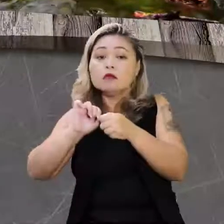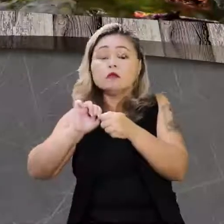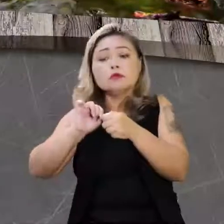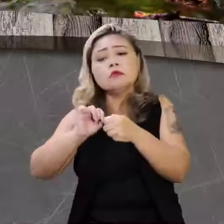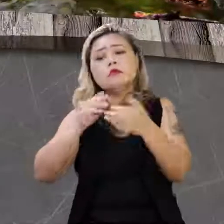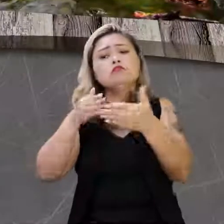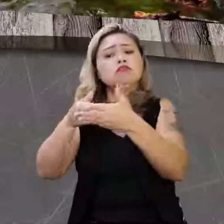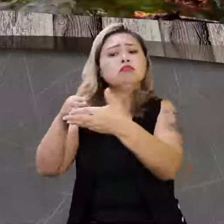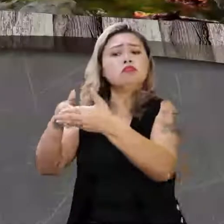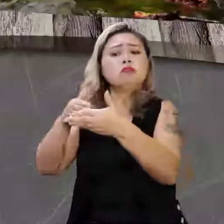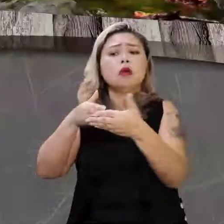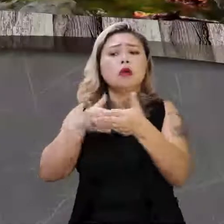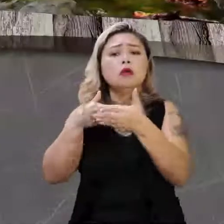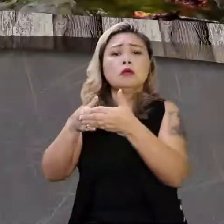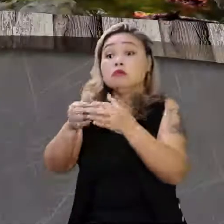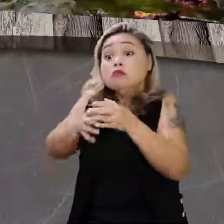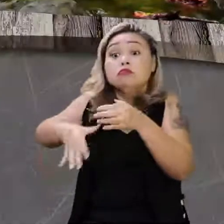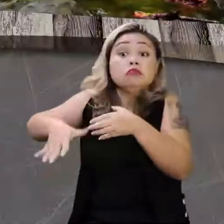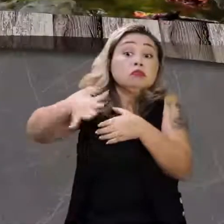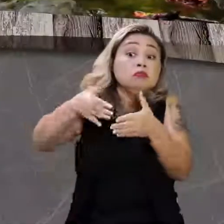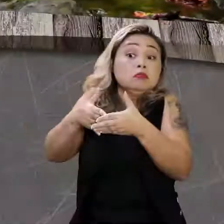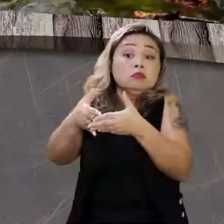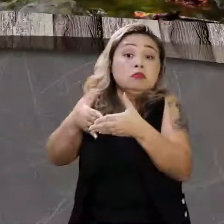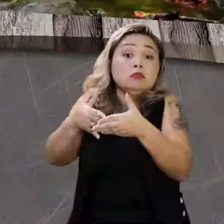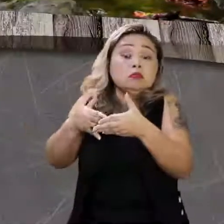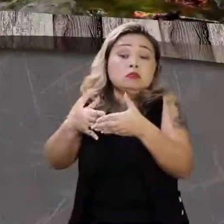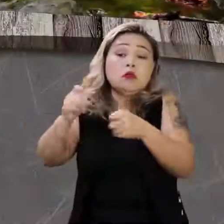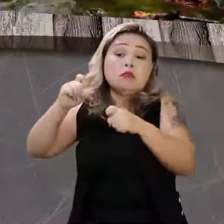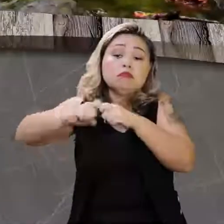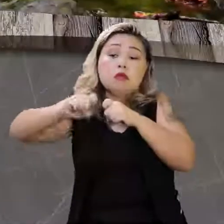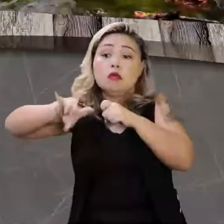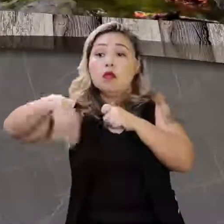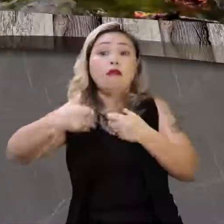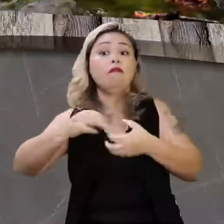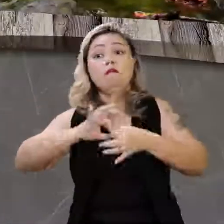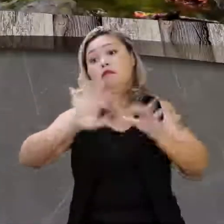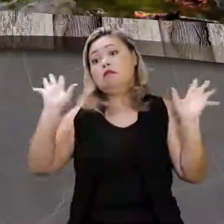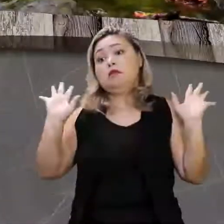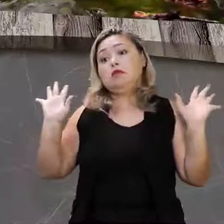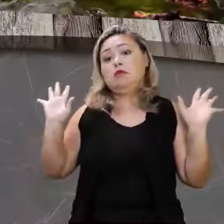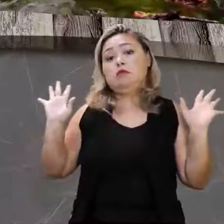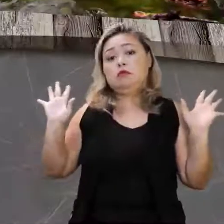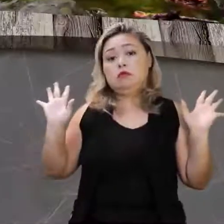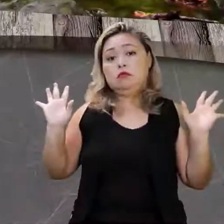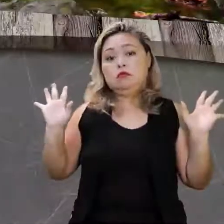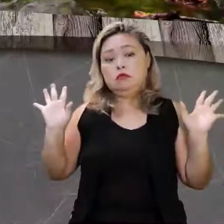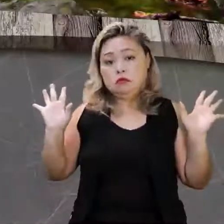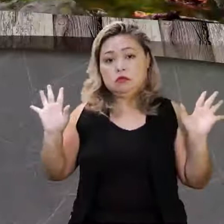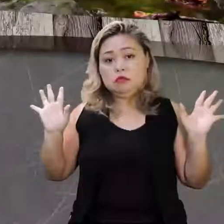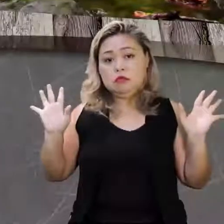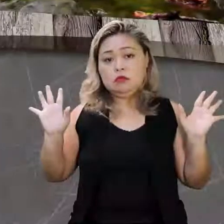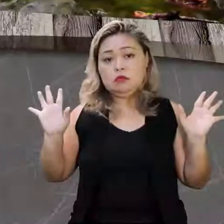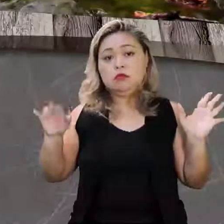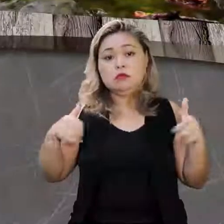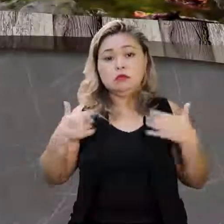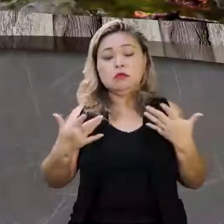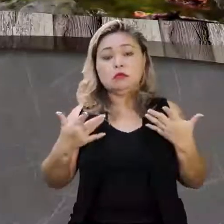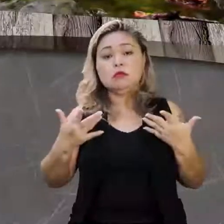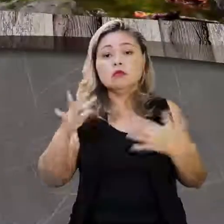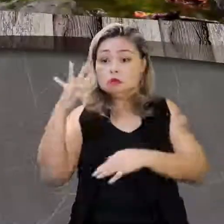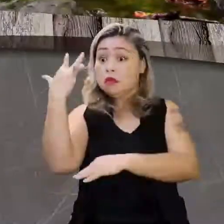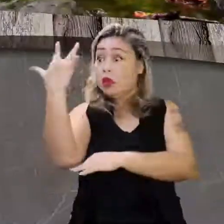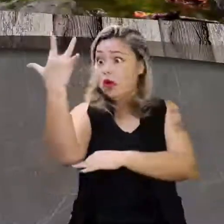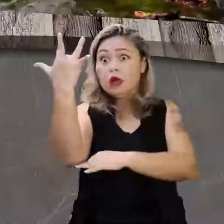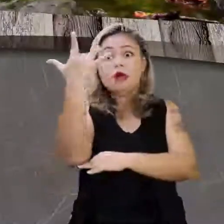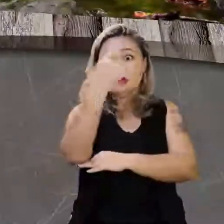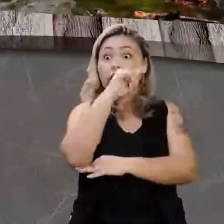vai ficar limitando aquela população, não tem espaço. Eles não podem se reproduzir, lá vão ter. Tá bom? A